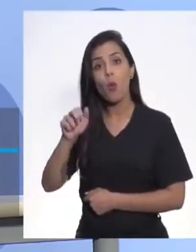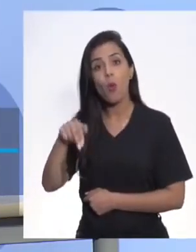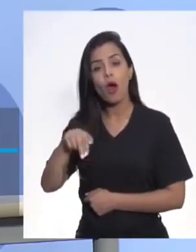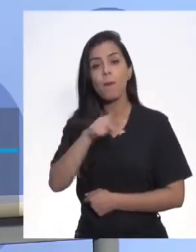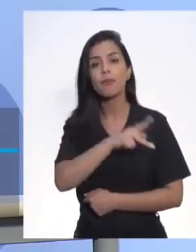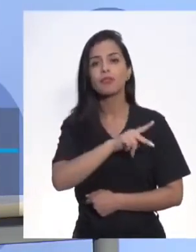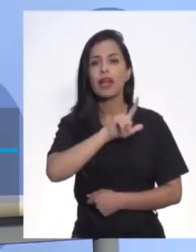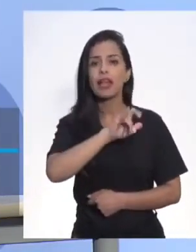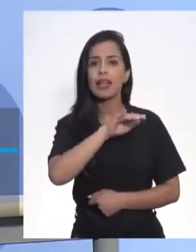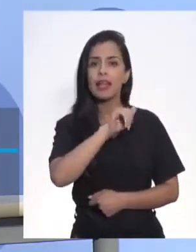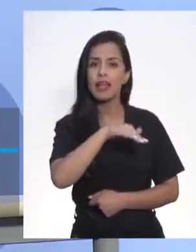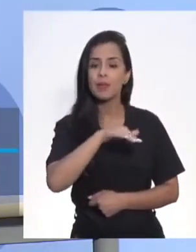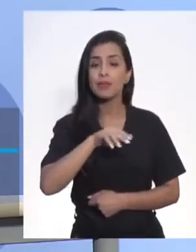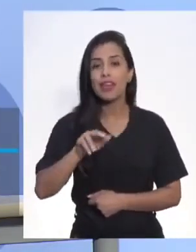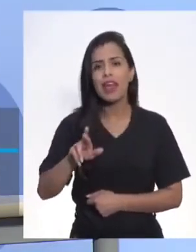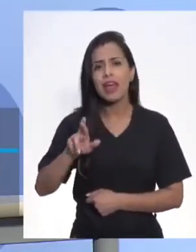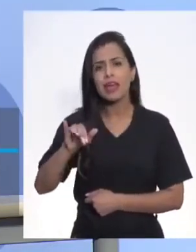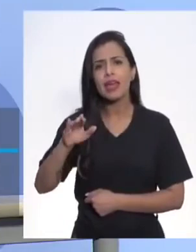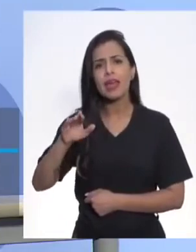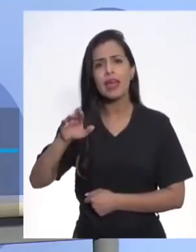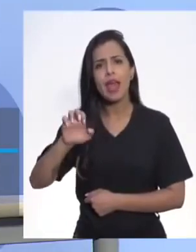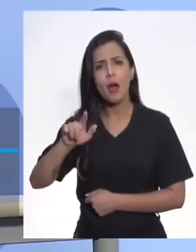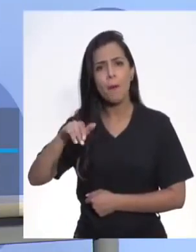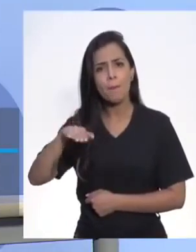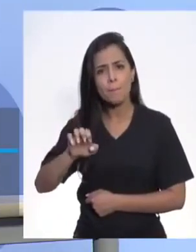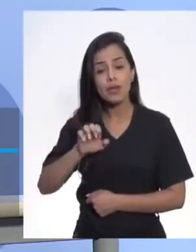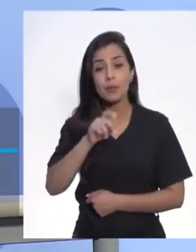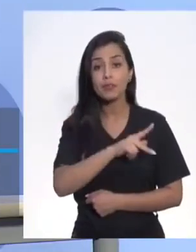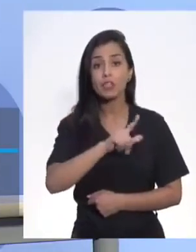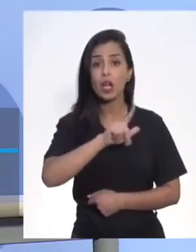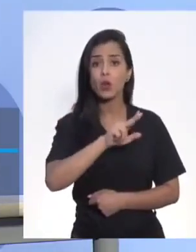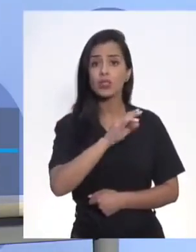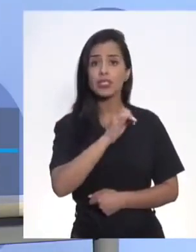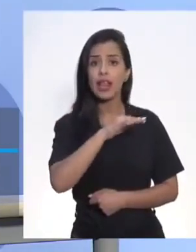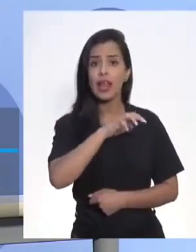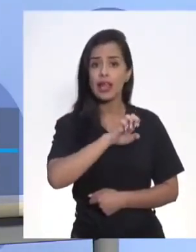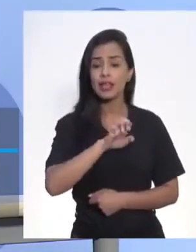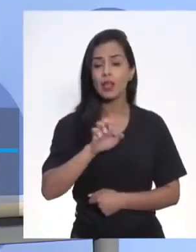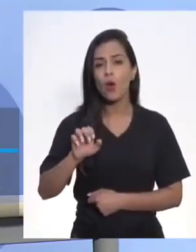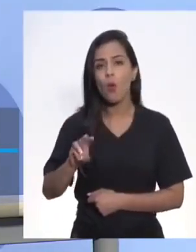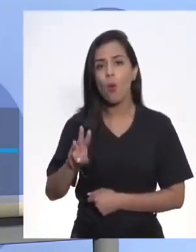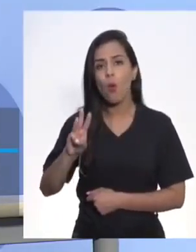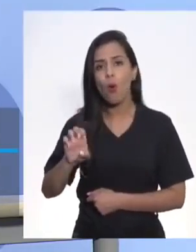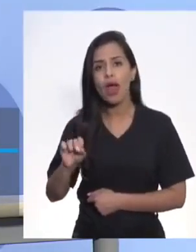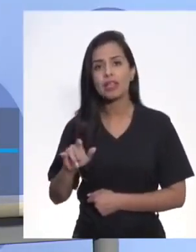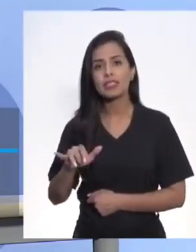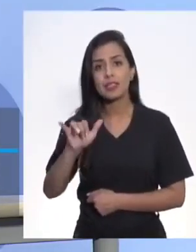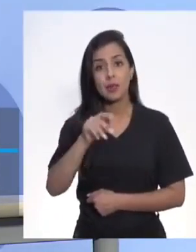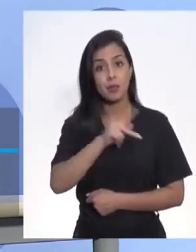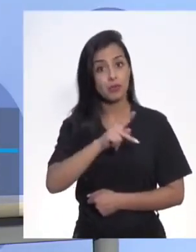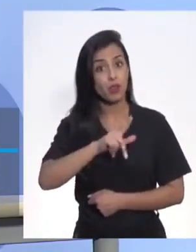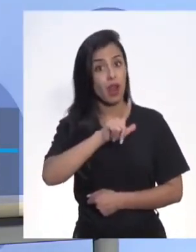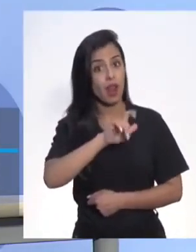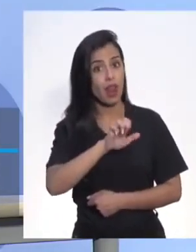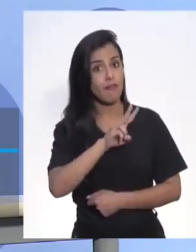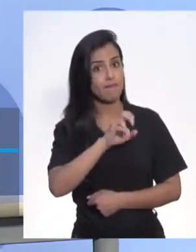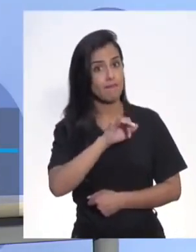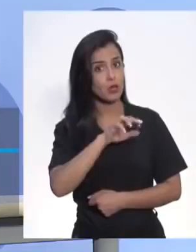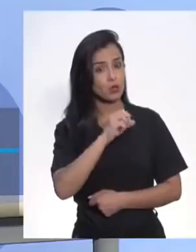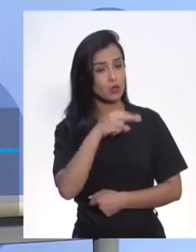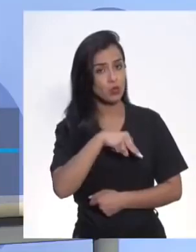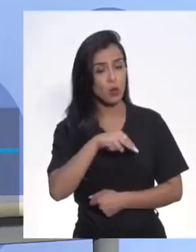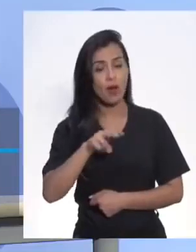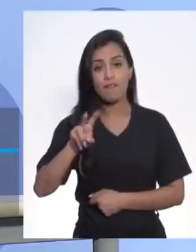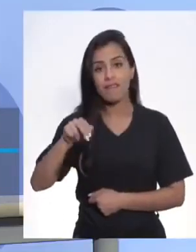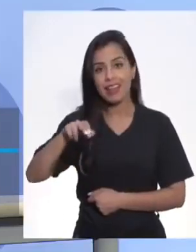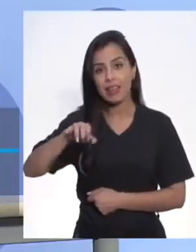Lilian, o Riquelme, da professora Lucilene, o Wesley, do professor Levilson, a Vanessa, da